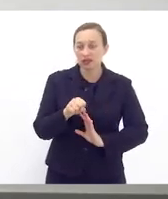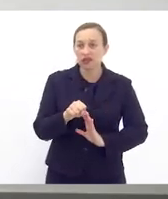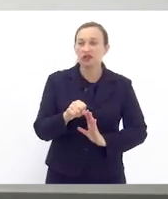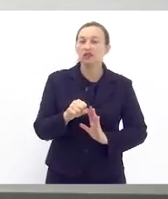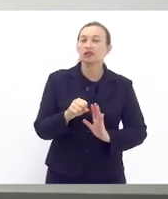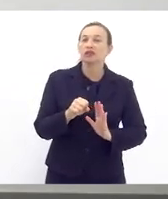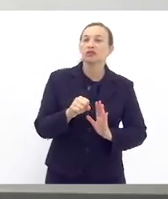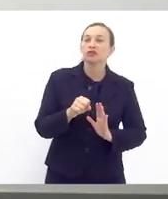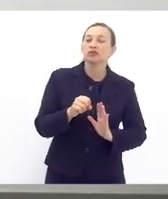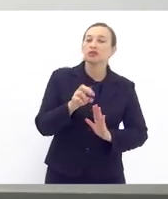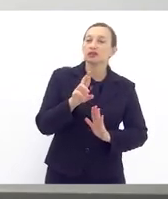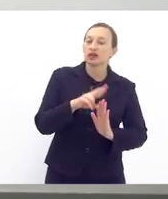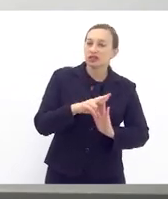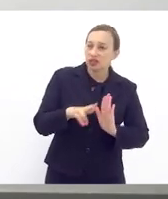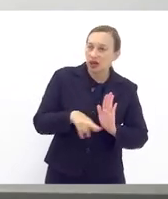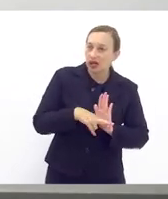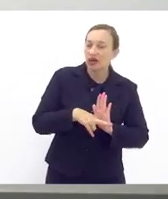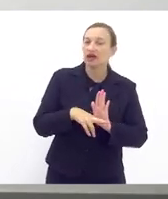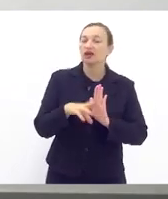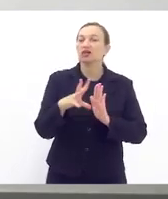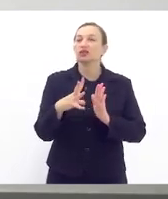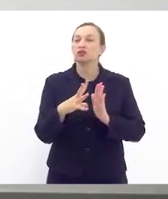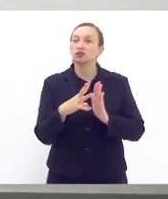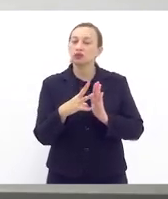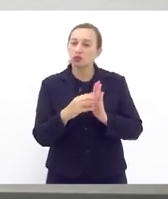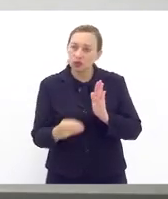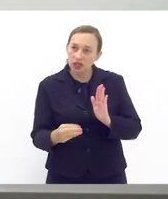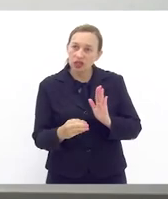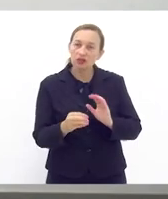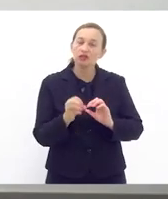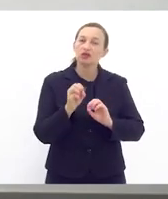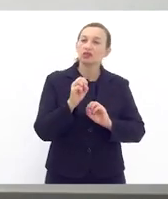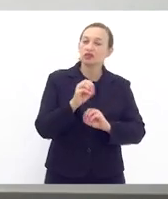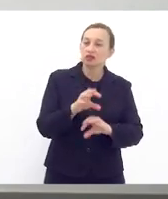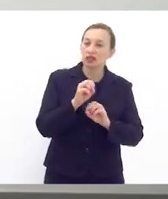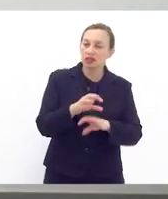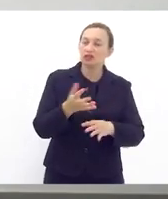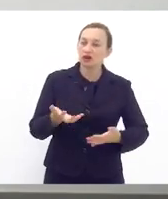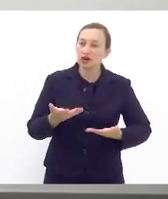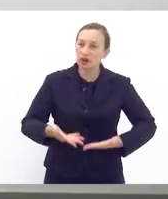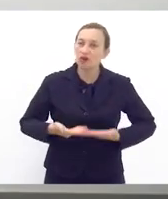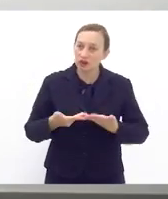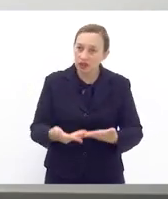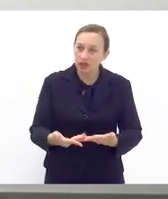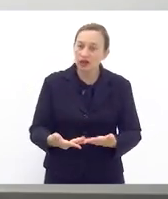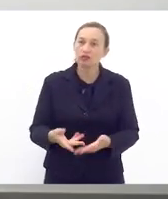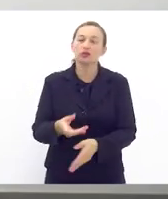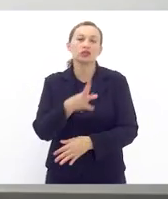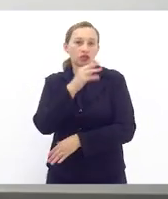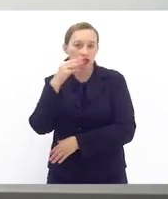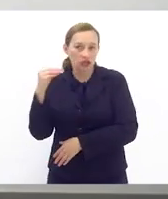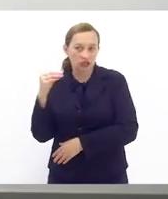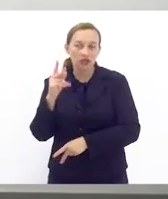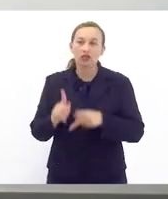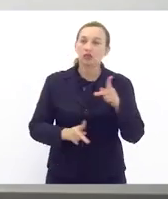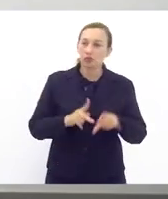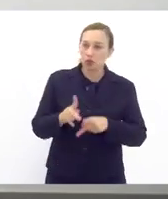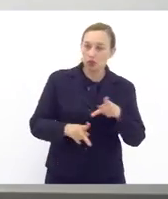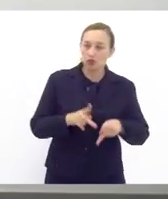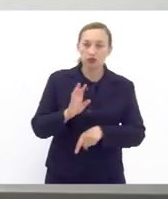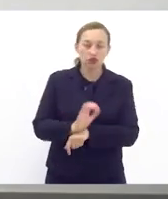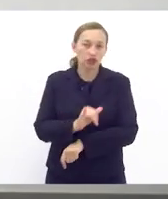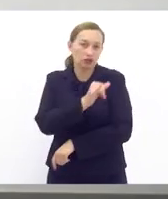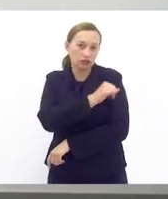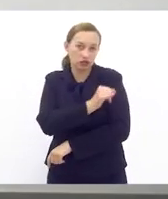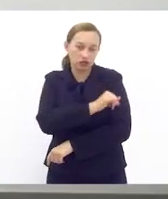nas perspectivas né no modelo de educação que a gente deseja ofertar para os nossos adolescentes e para o povo do povo